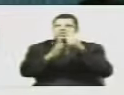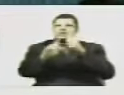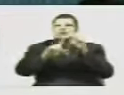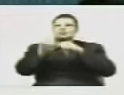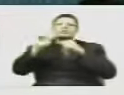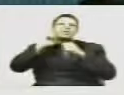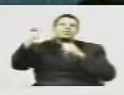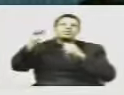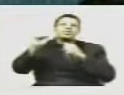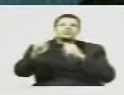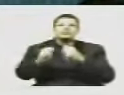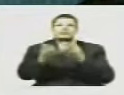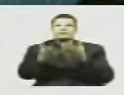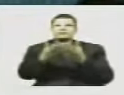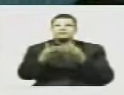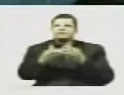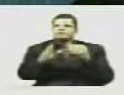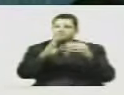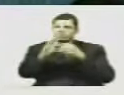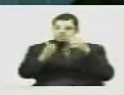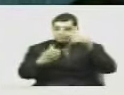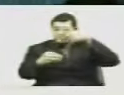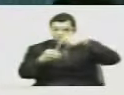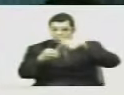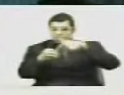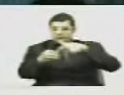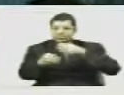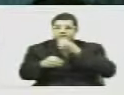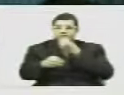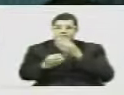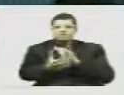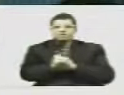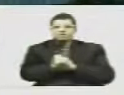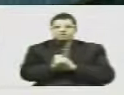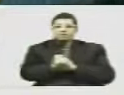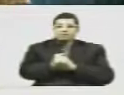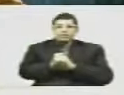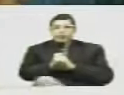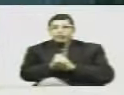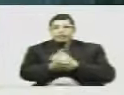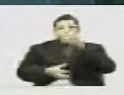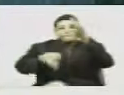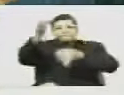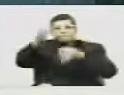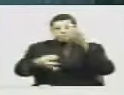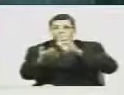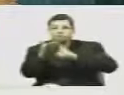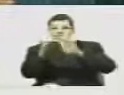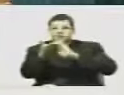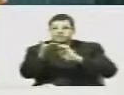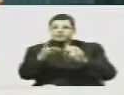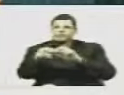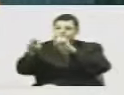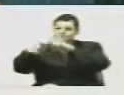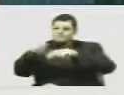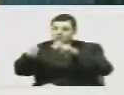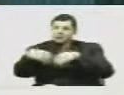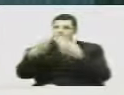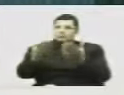abril a gasolina e o álcool combustível. A justificativa do secretário da